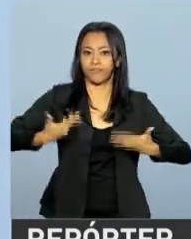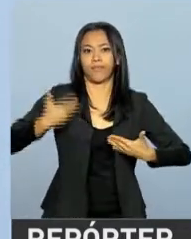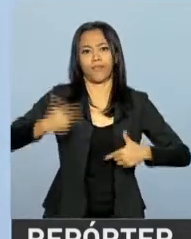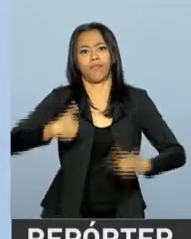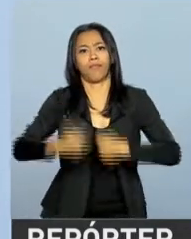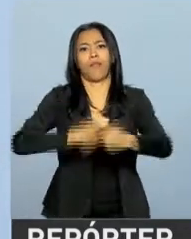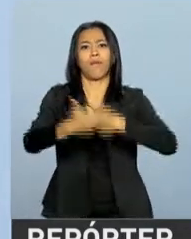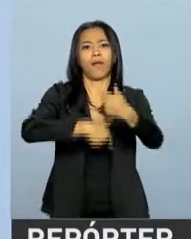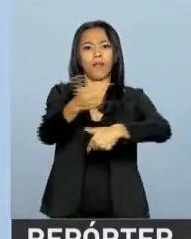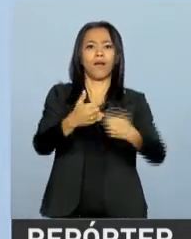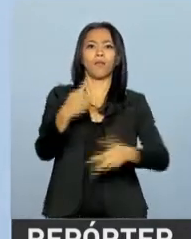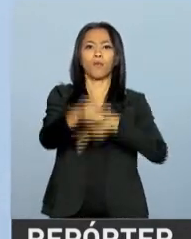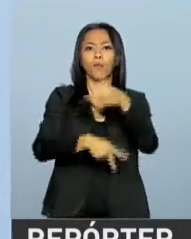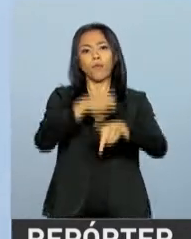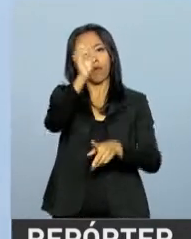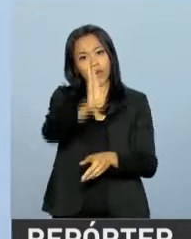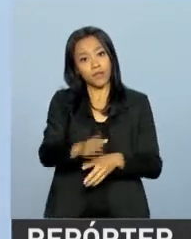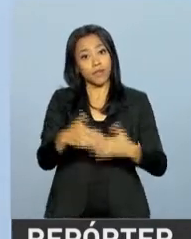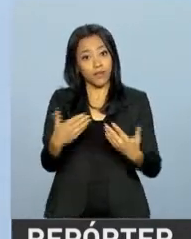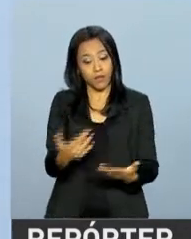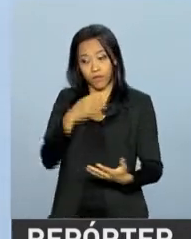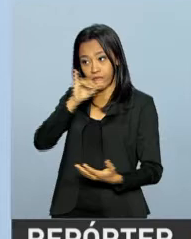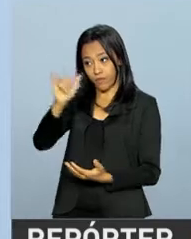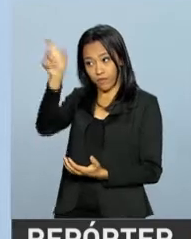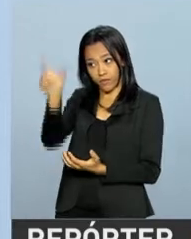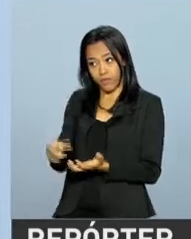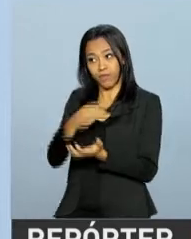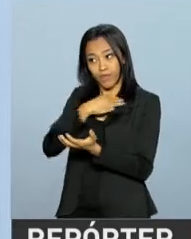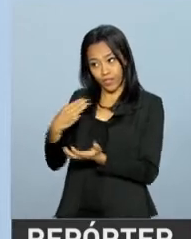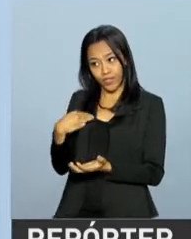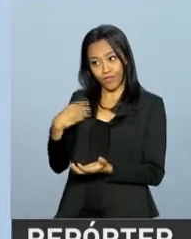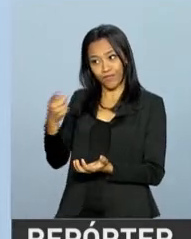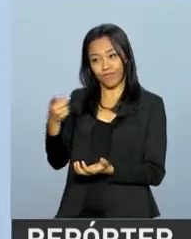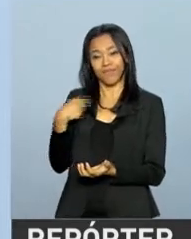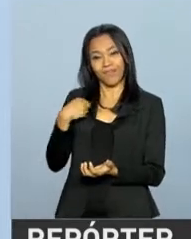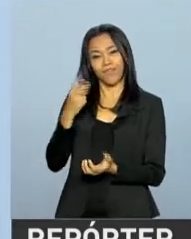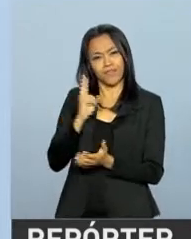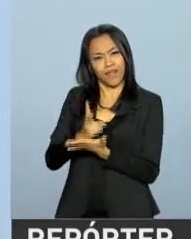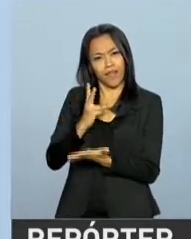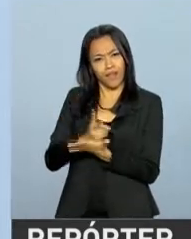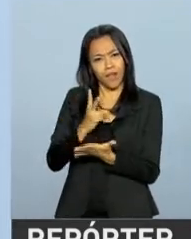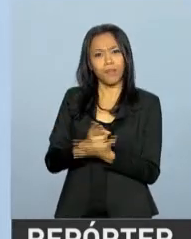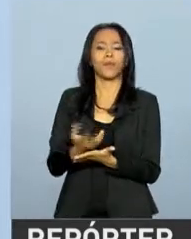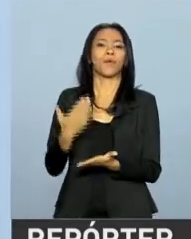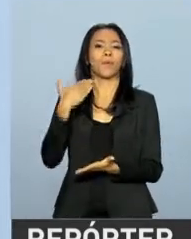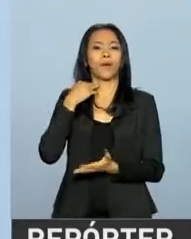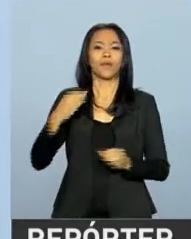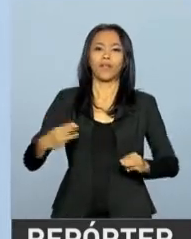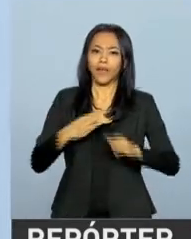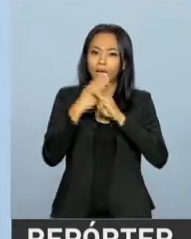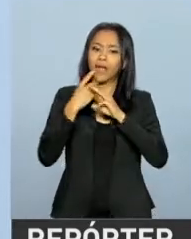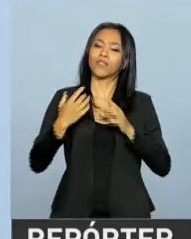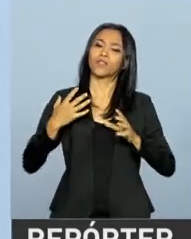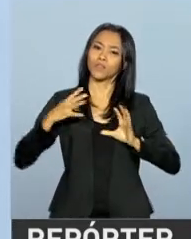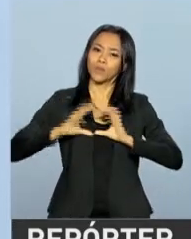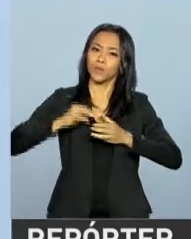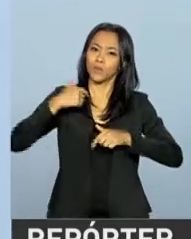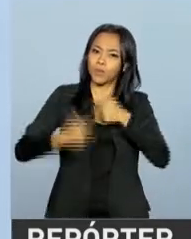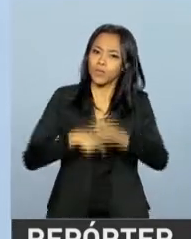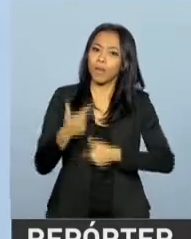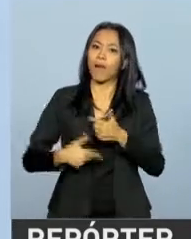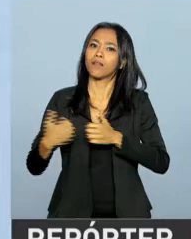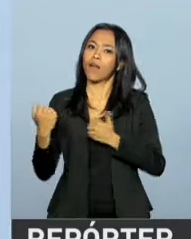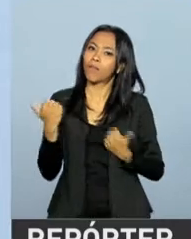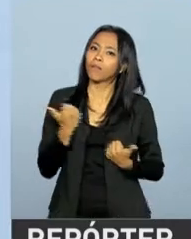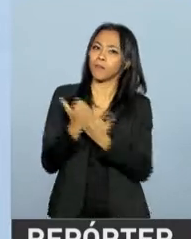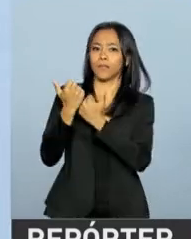povo brasileiro que mais precisa então ministro conte sempre com a caixa econômica a equipe da caixa que está sempre ao seu lado